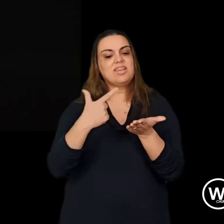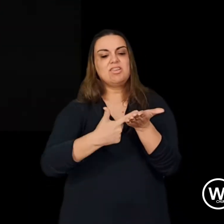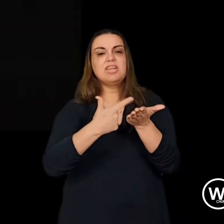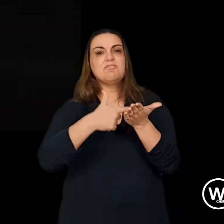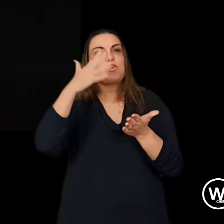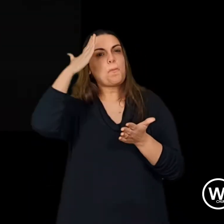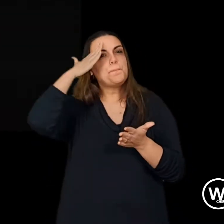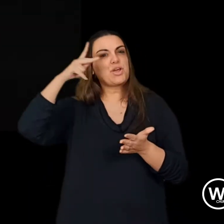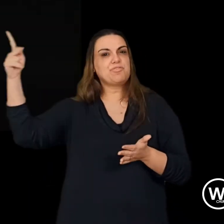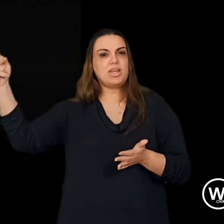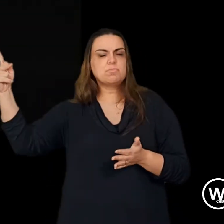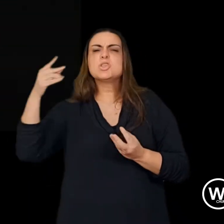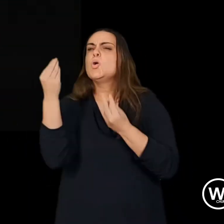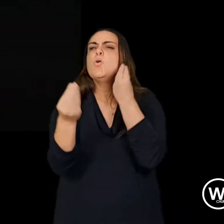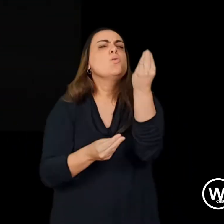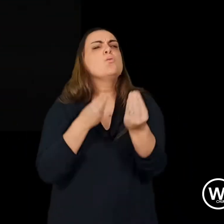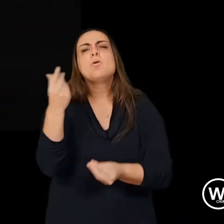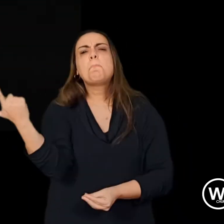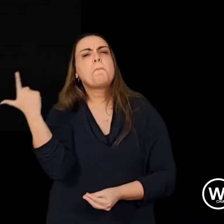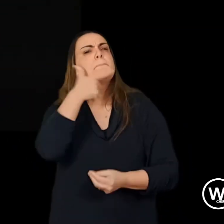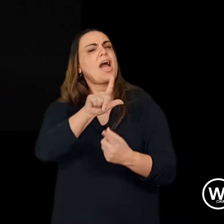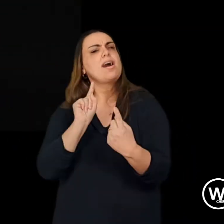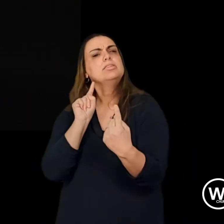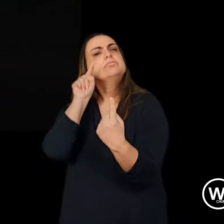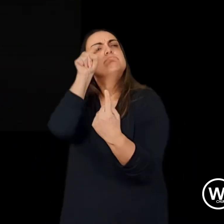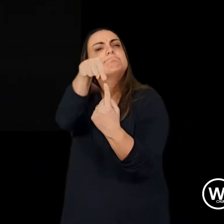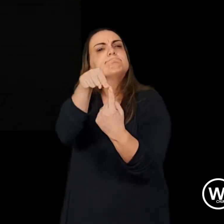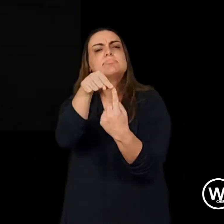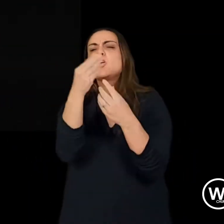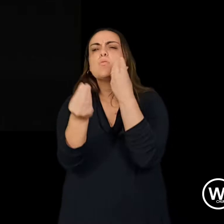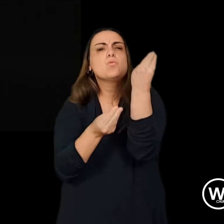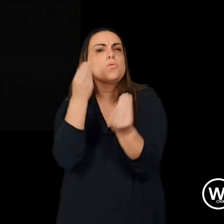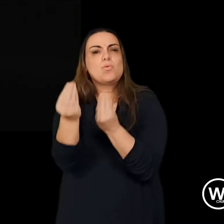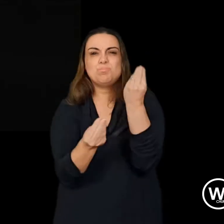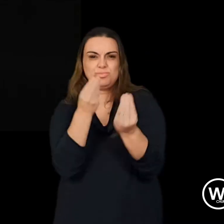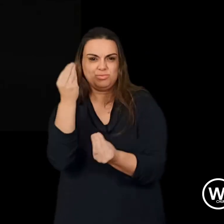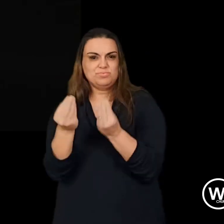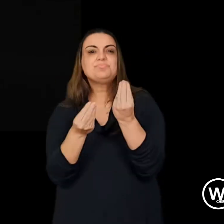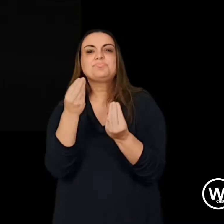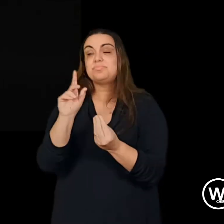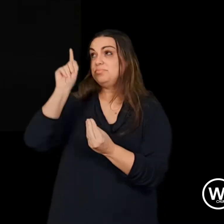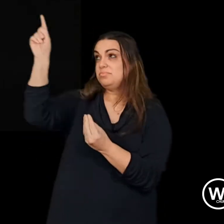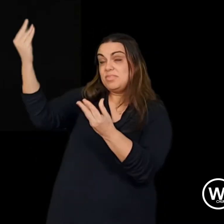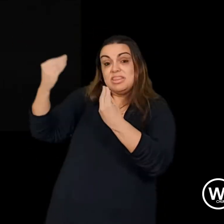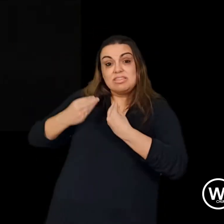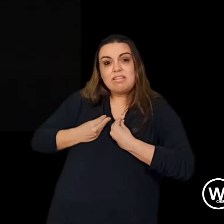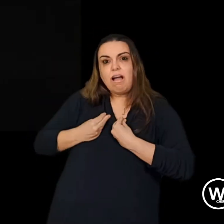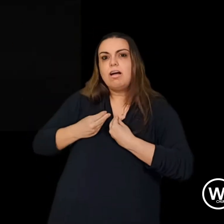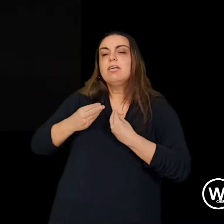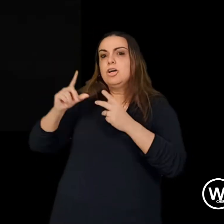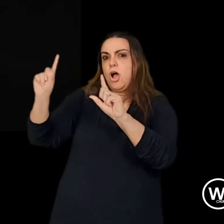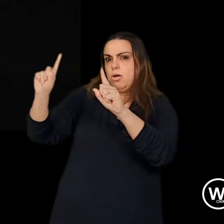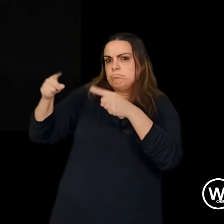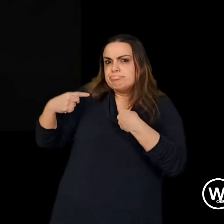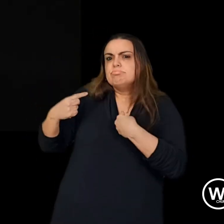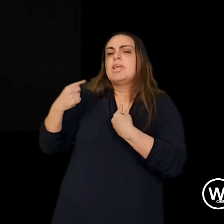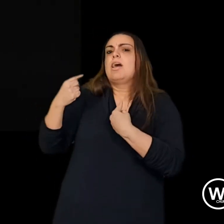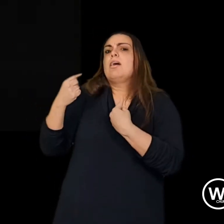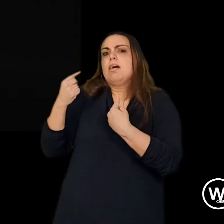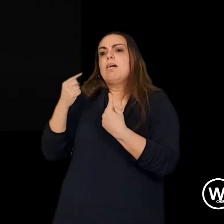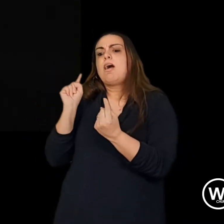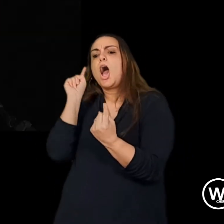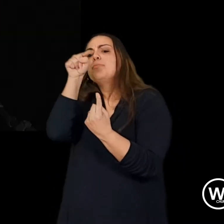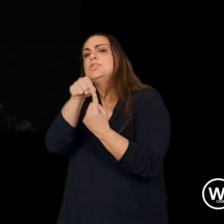Como nós podemos alcançar esses alvos, não errar o alvo, mas alcançar os alvos que Deus nos nos dá? Primeiro conselho que